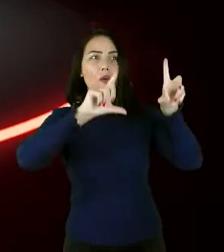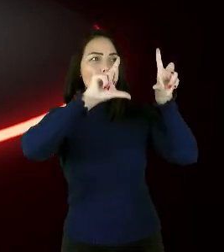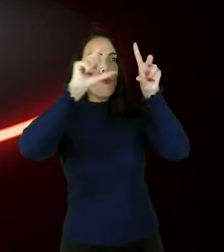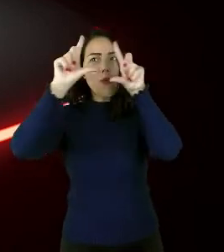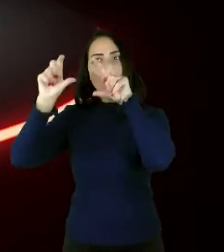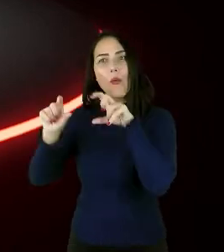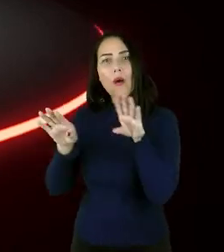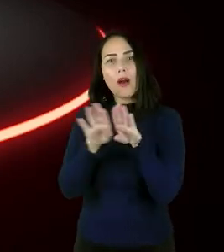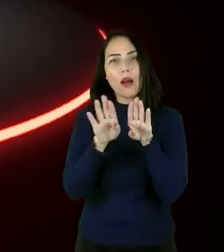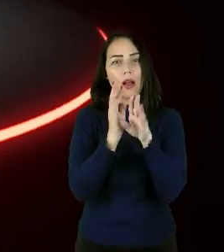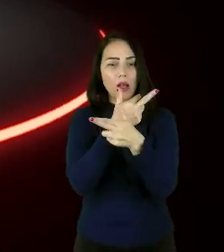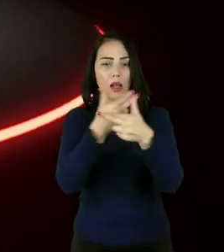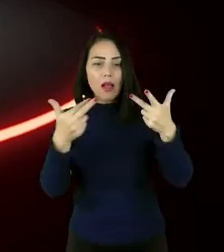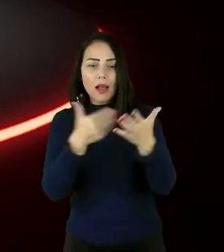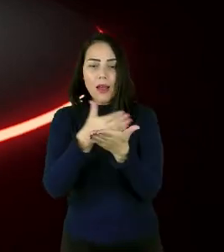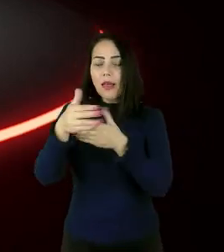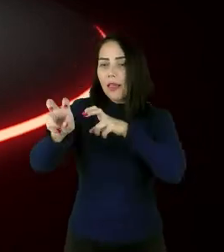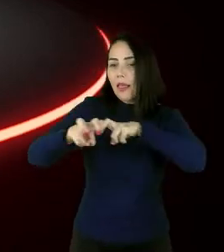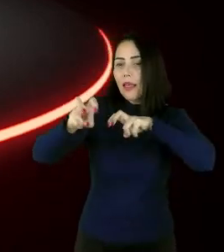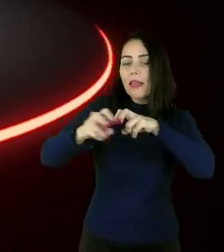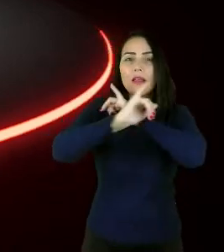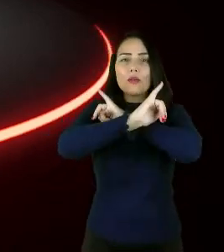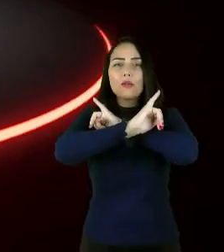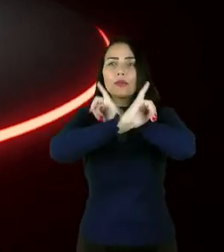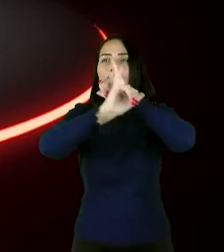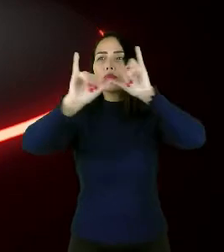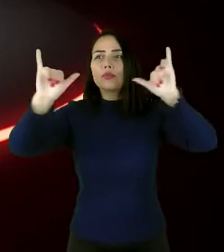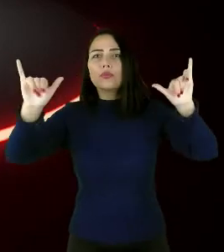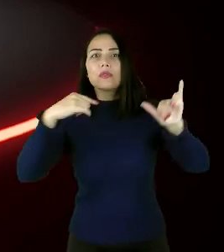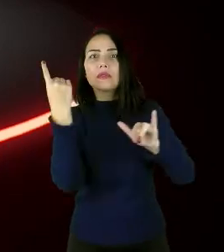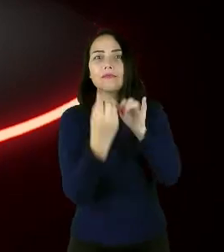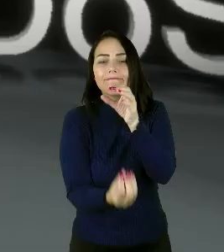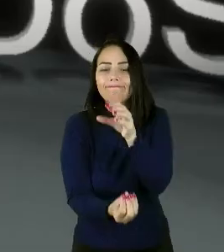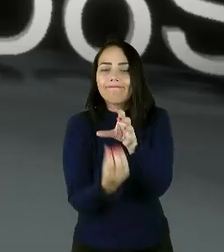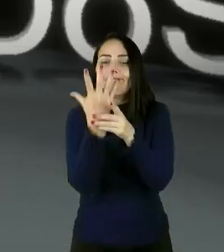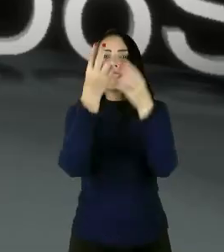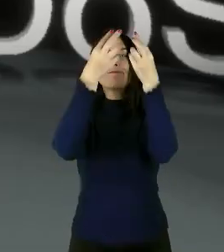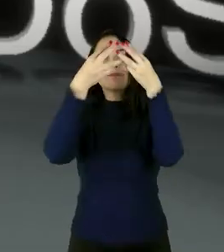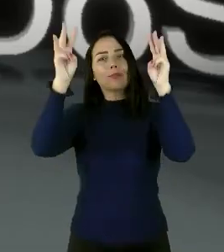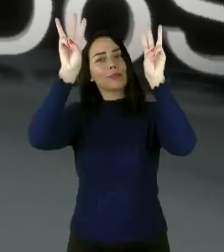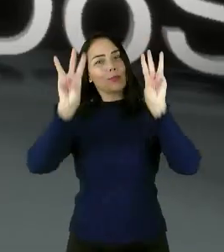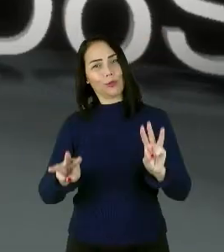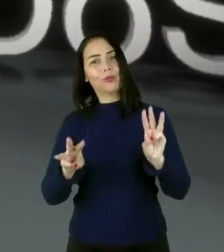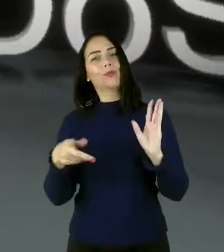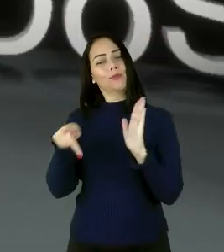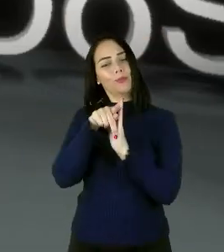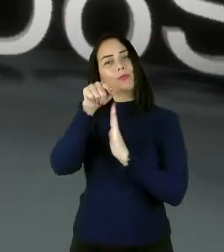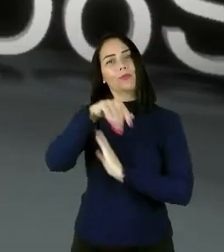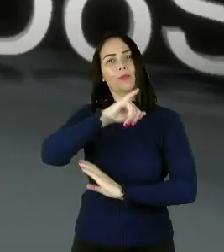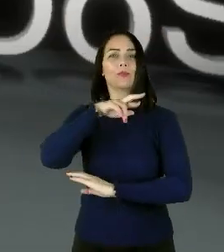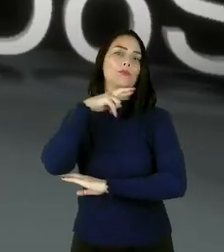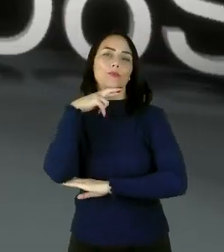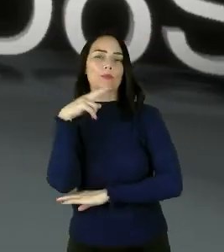objetos do início da colonização lançou a semente dos nossos museus e arquivos históricos de